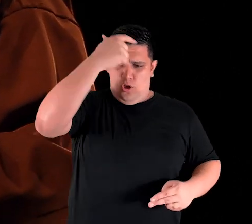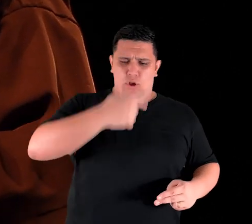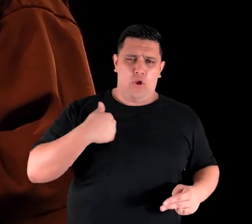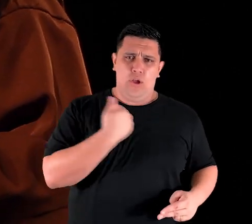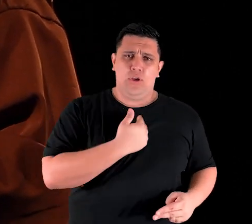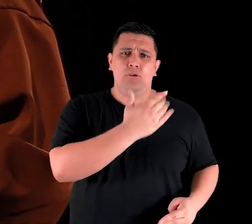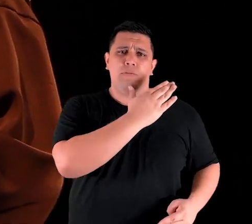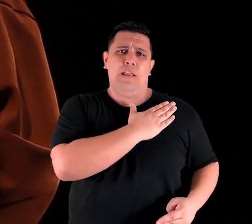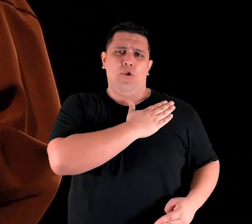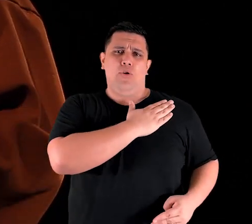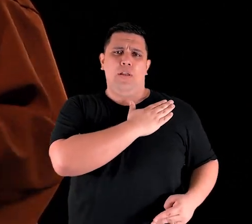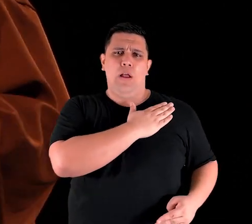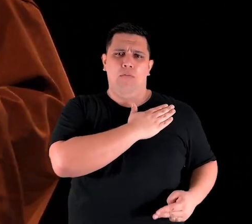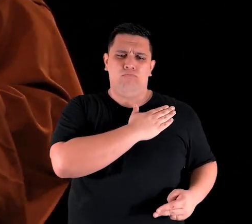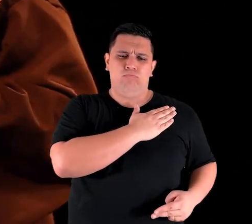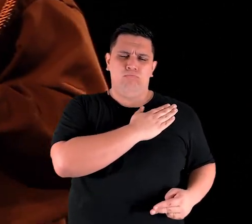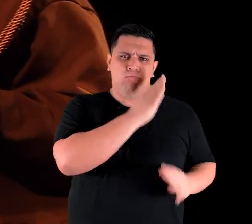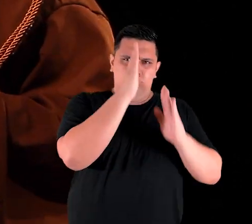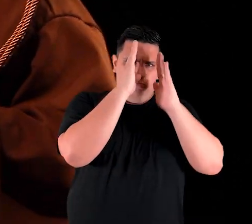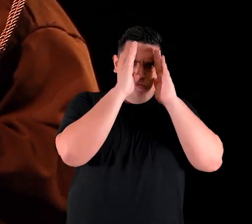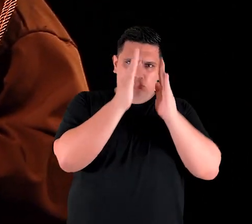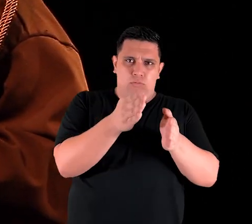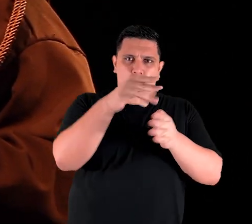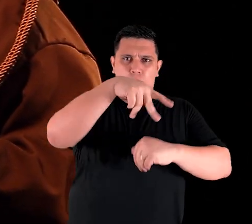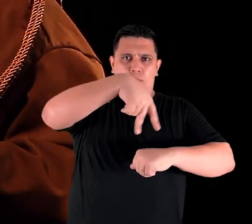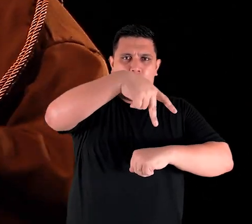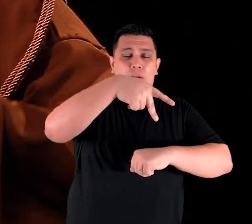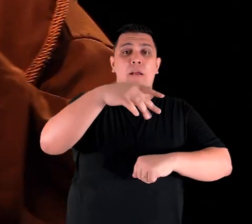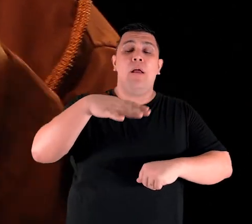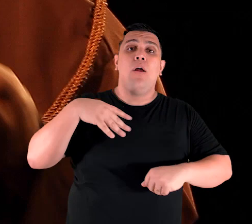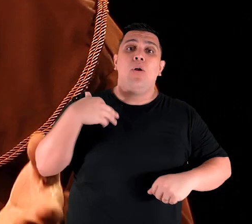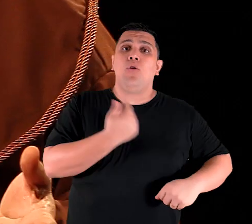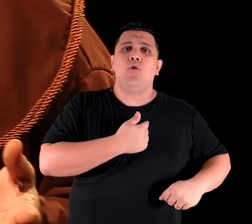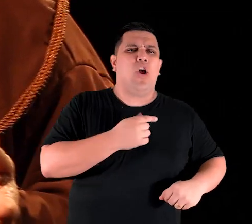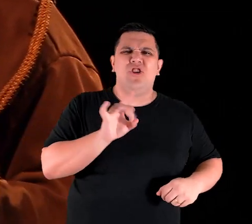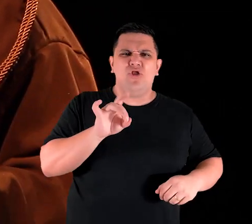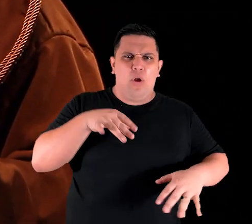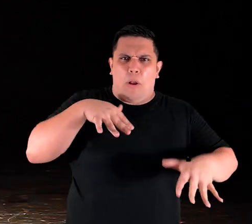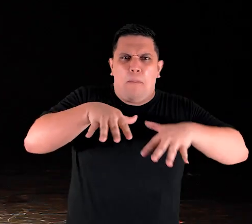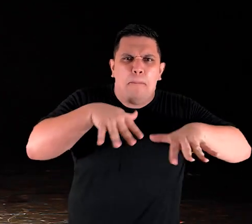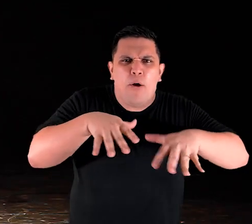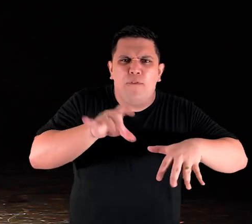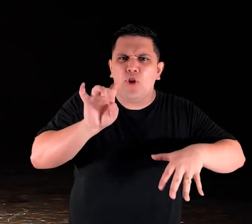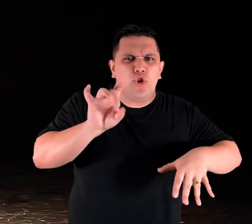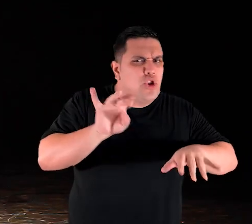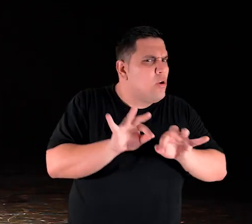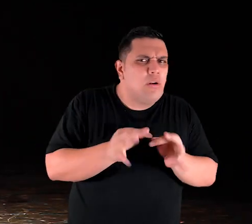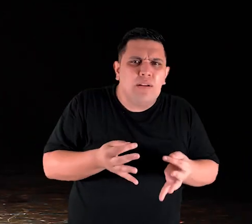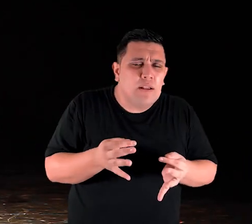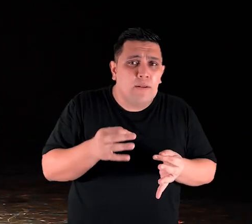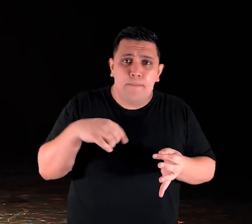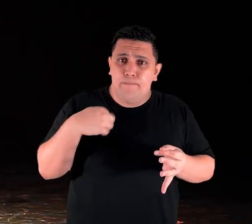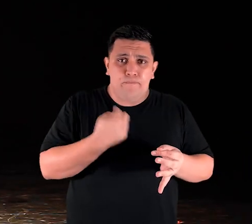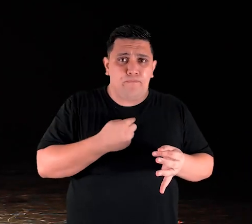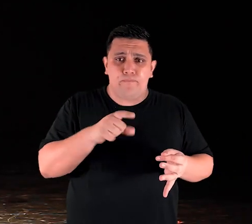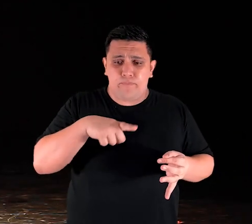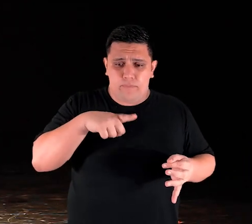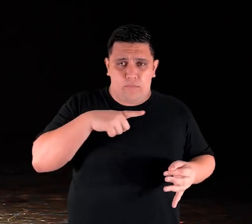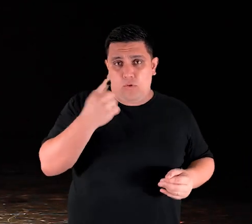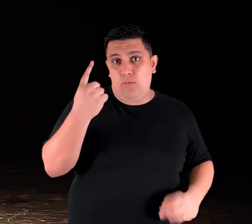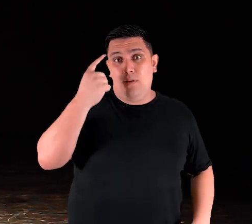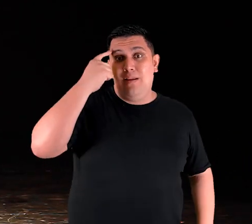nacionalistas. Mas não é isso que nos move. Não é somente isso. Nós estamos nutridos de uma